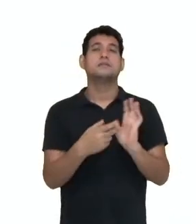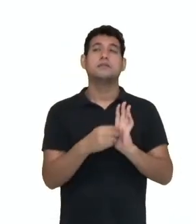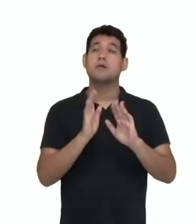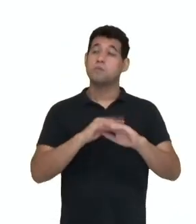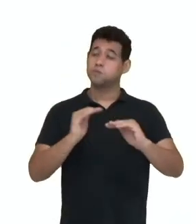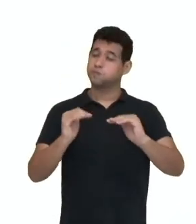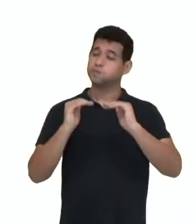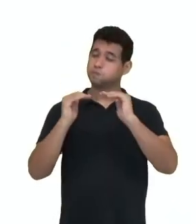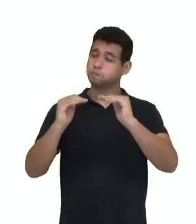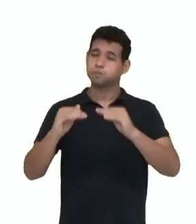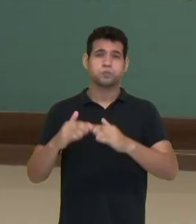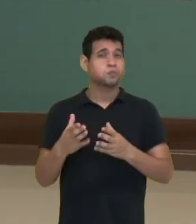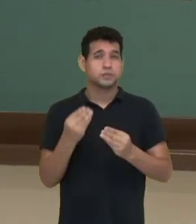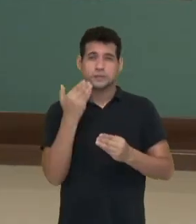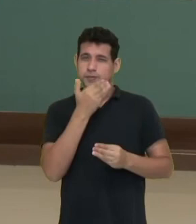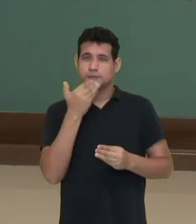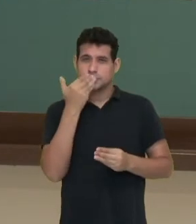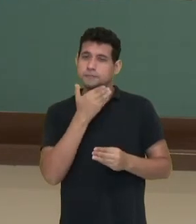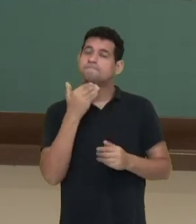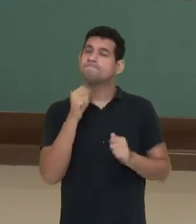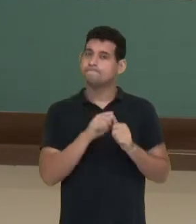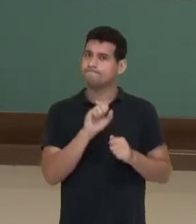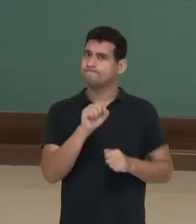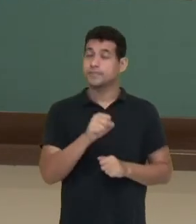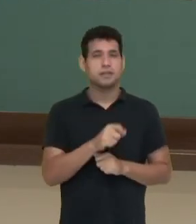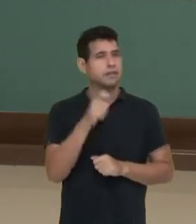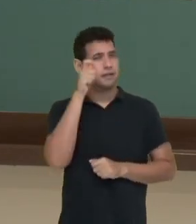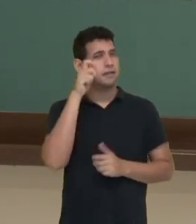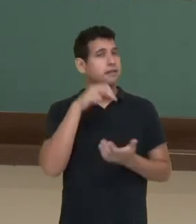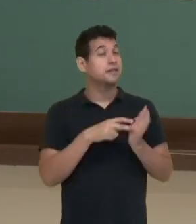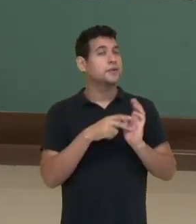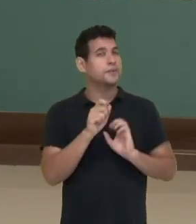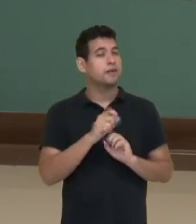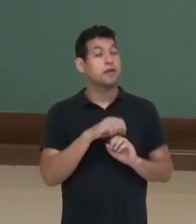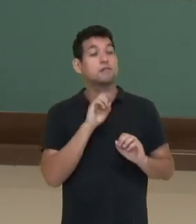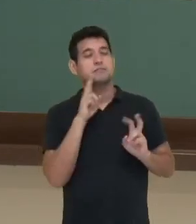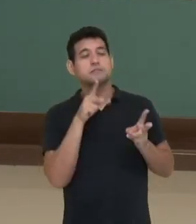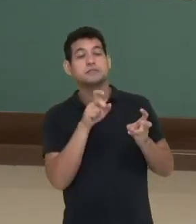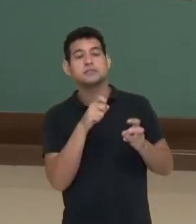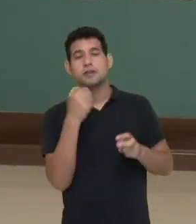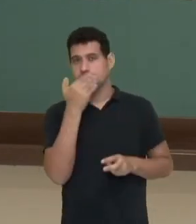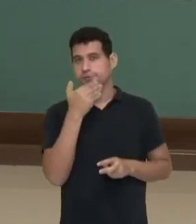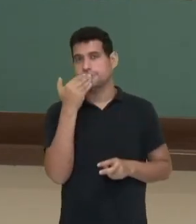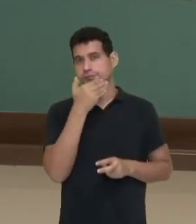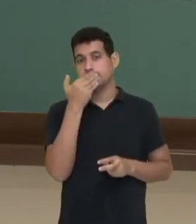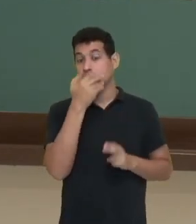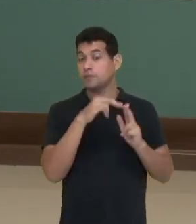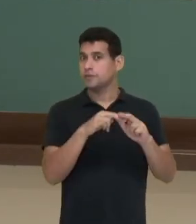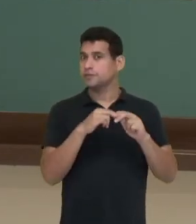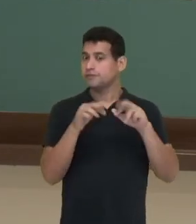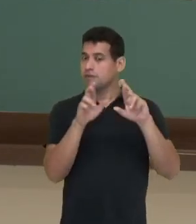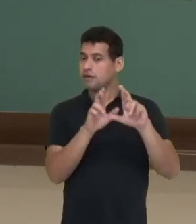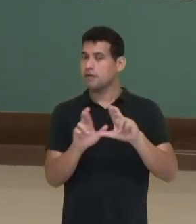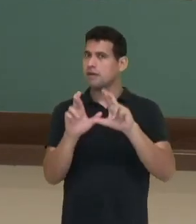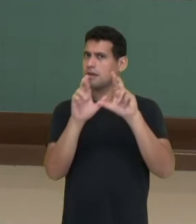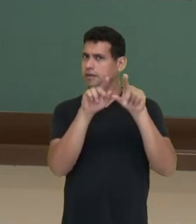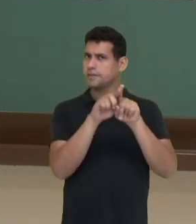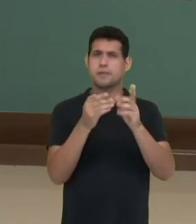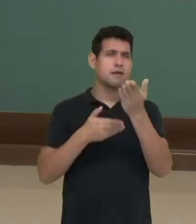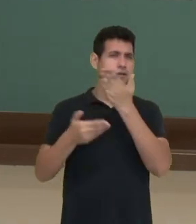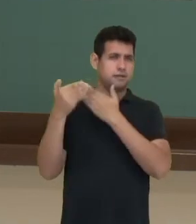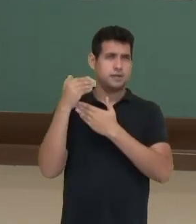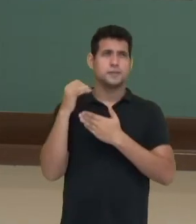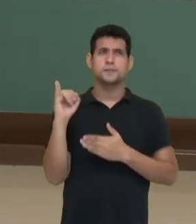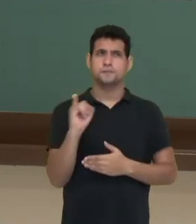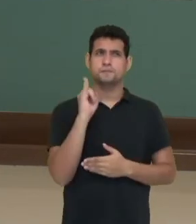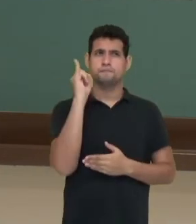grandes produtores de açúcar do Brasil. O interesse deles estava no açúcar, né? Por isso a região também era importante, a